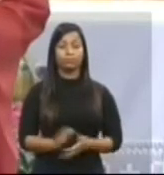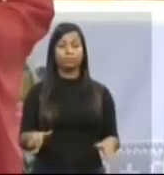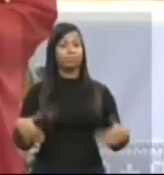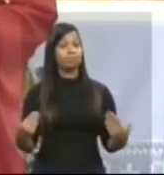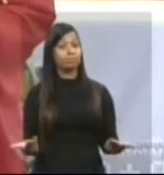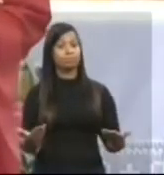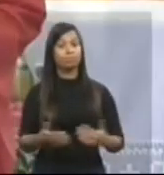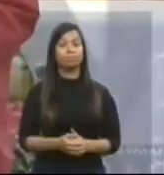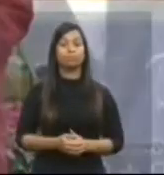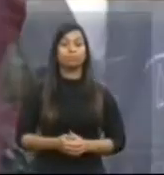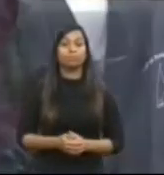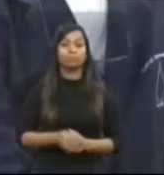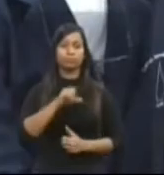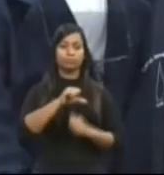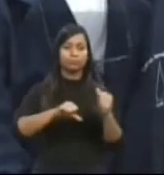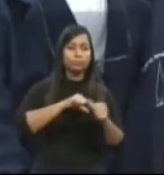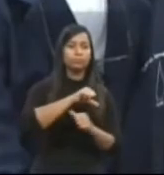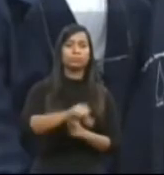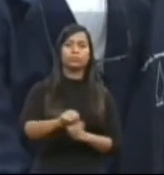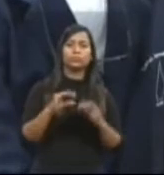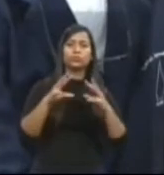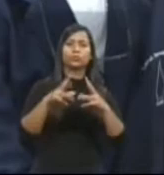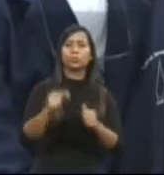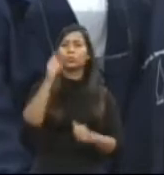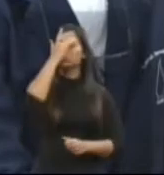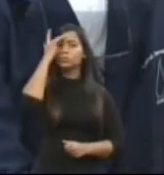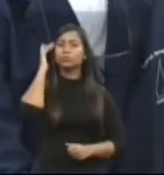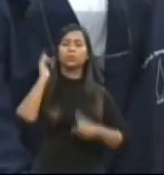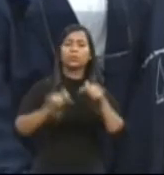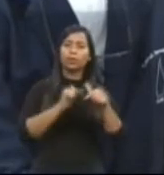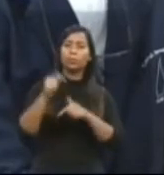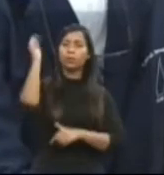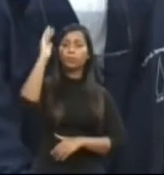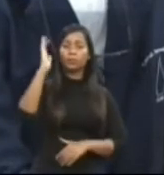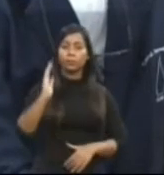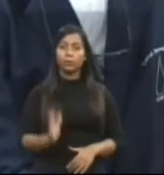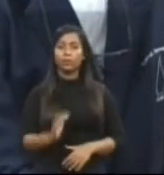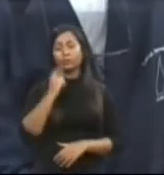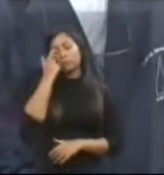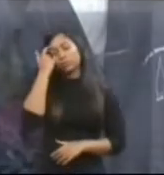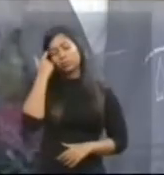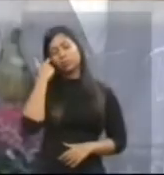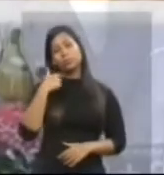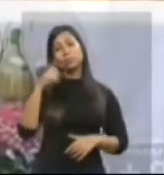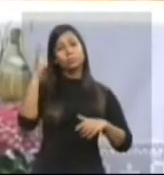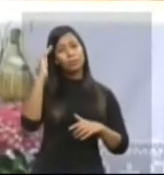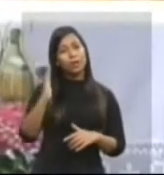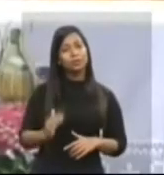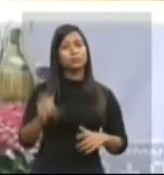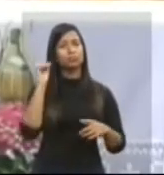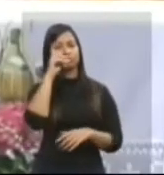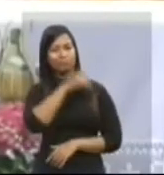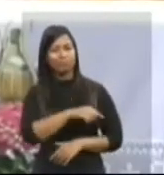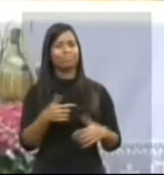Portanto, transformemos, façamos tudo, trabalhar para o Brasil, né? O Brasil também está complicado, não